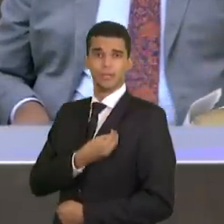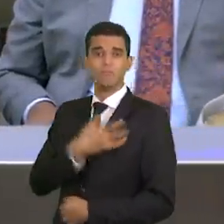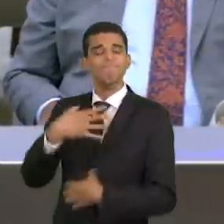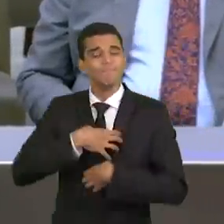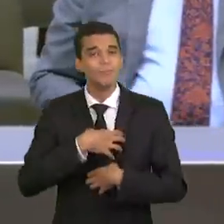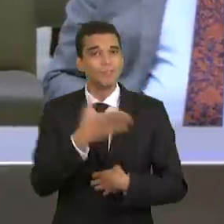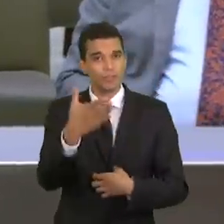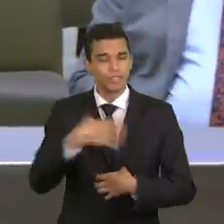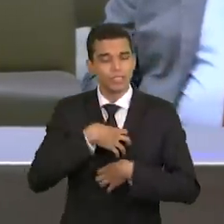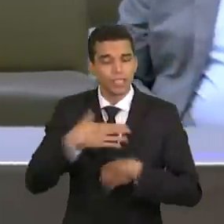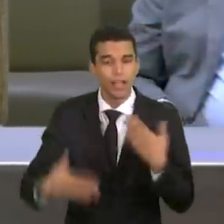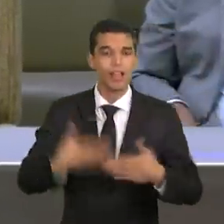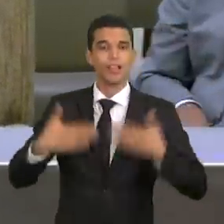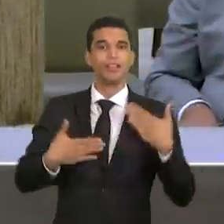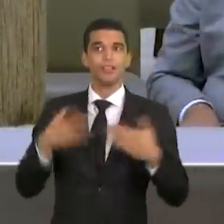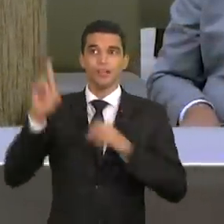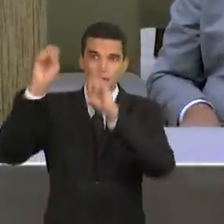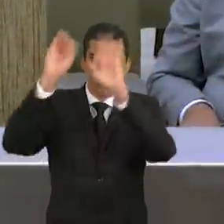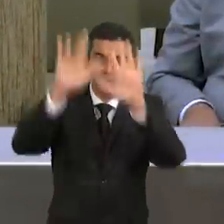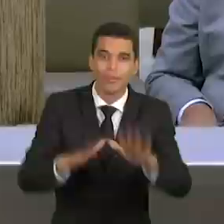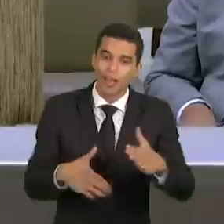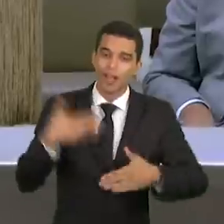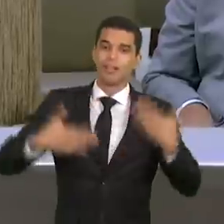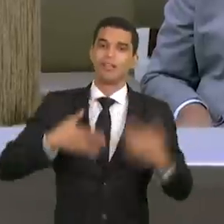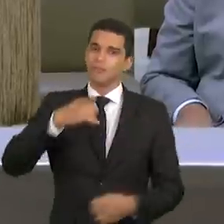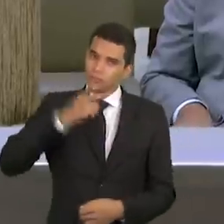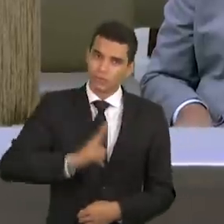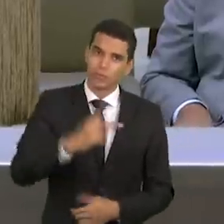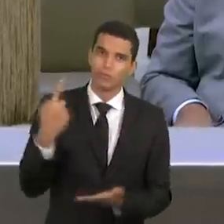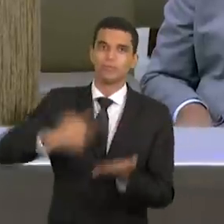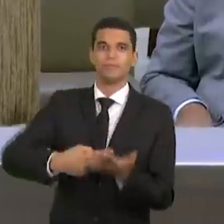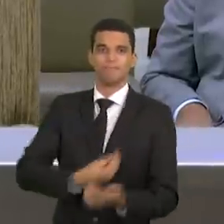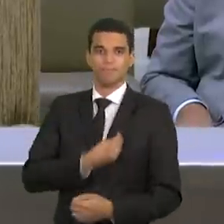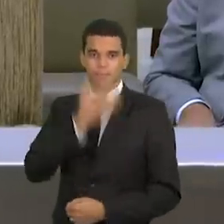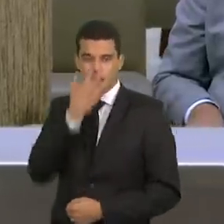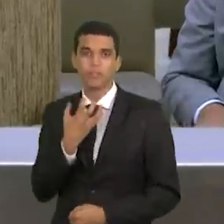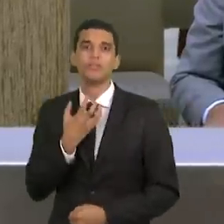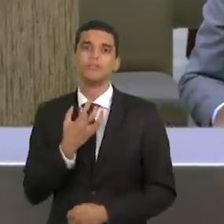este compromisso. Receba avivamento para continuar comprometido.